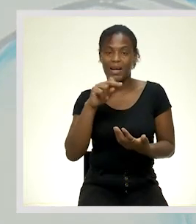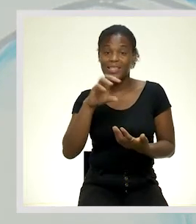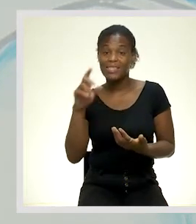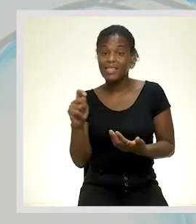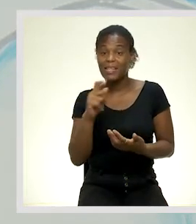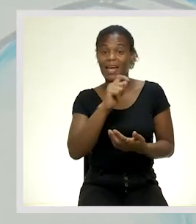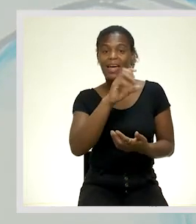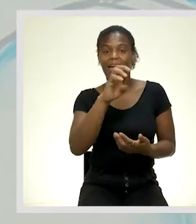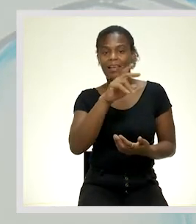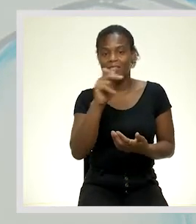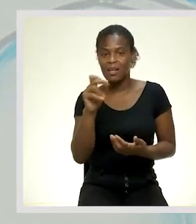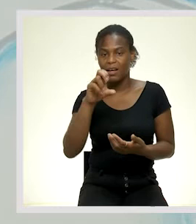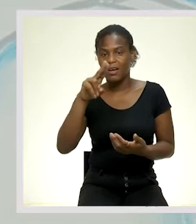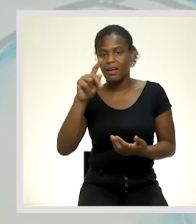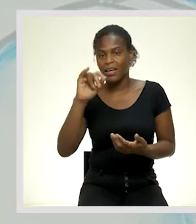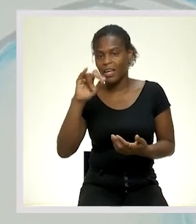de Queiroz.